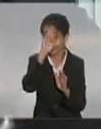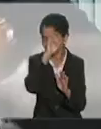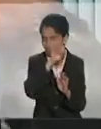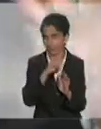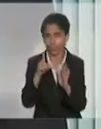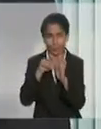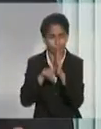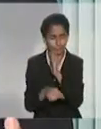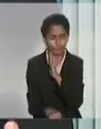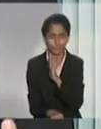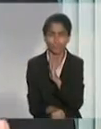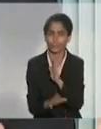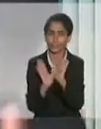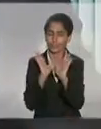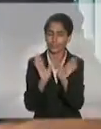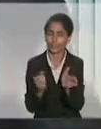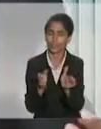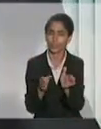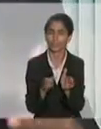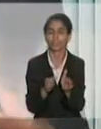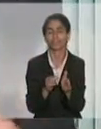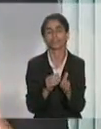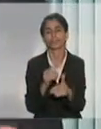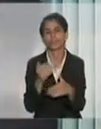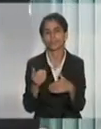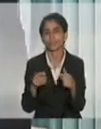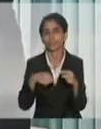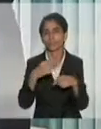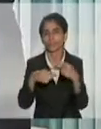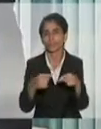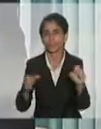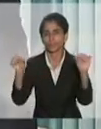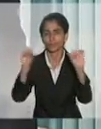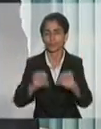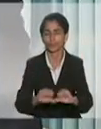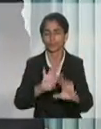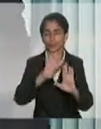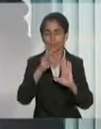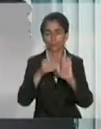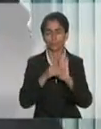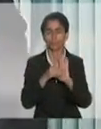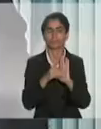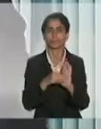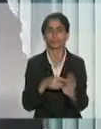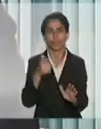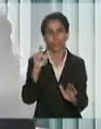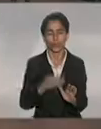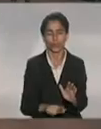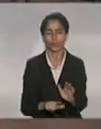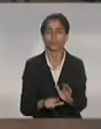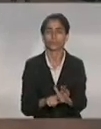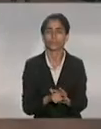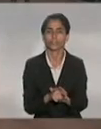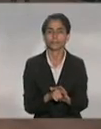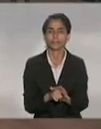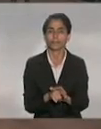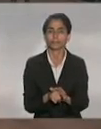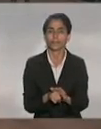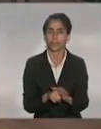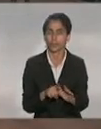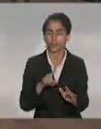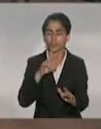já é complexo ao extremo, a tendência é que isso só piore a situação como um todo. Mas tem uma outra questão, Fernanda, que eu acho